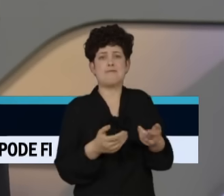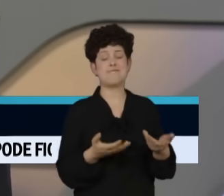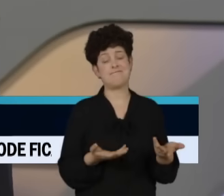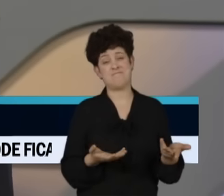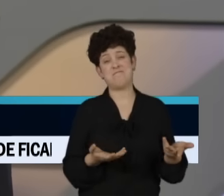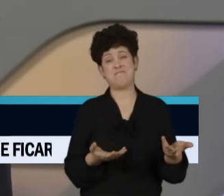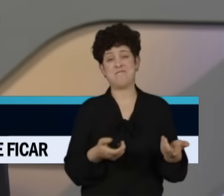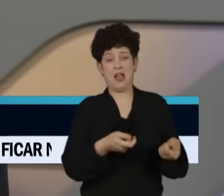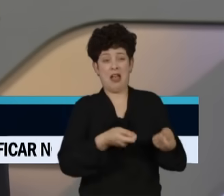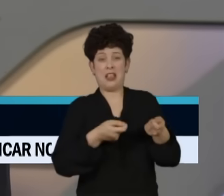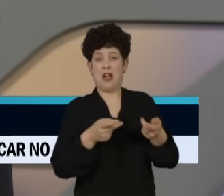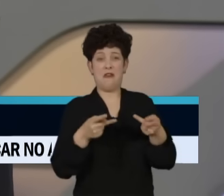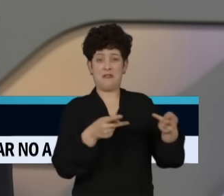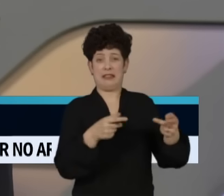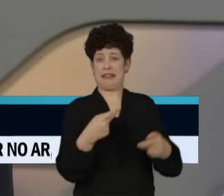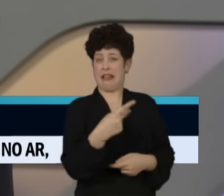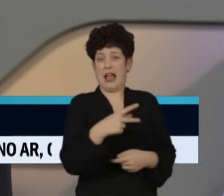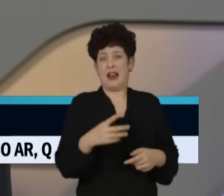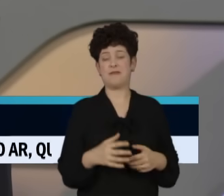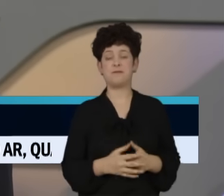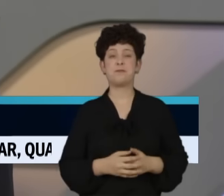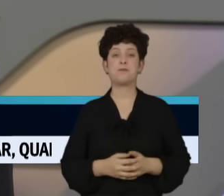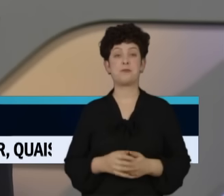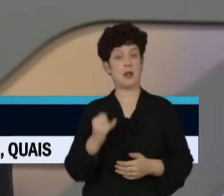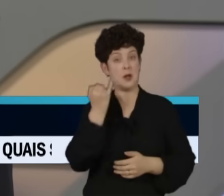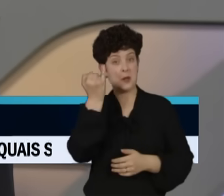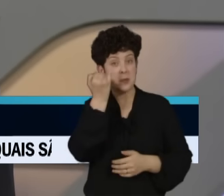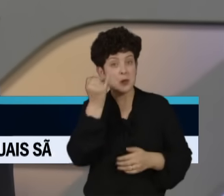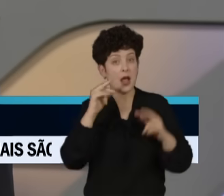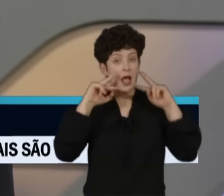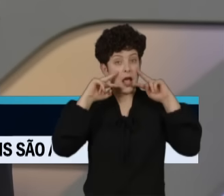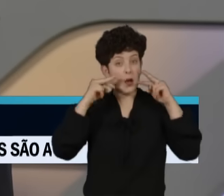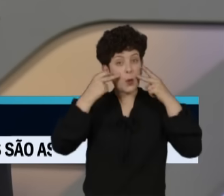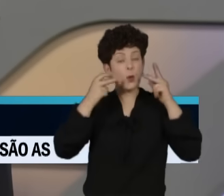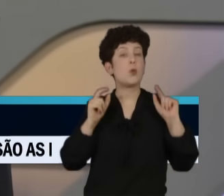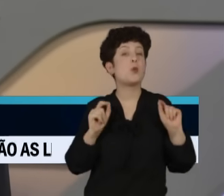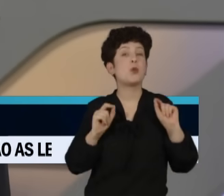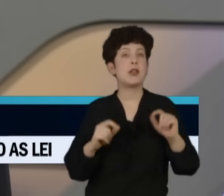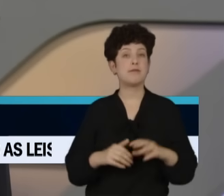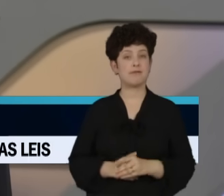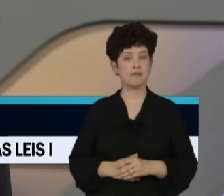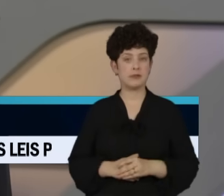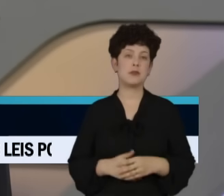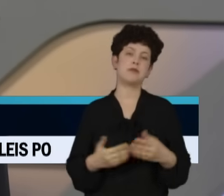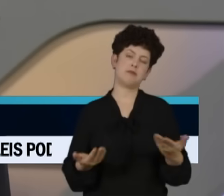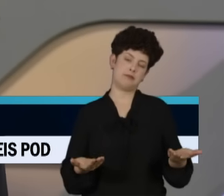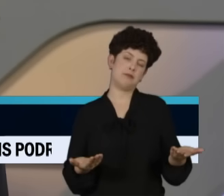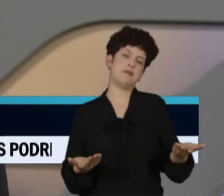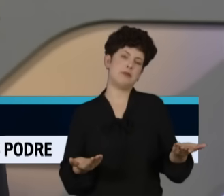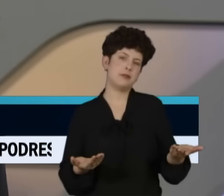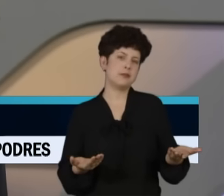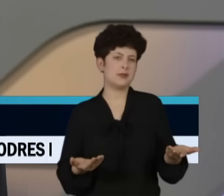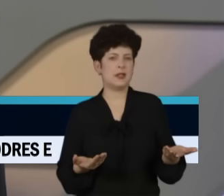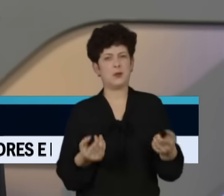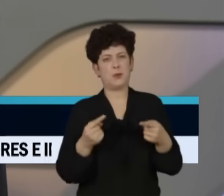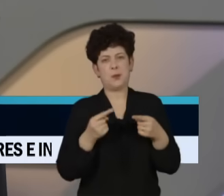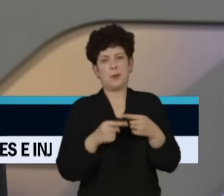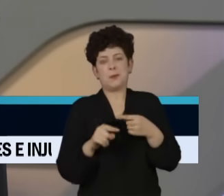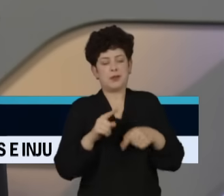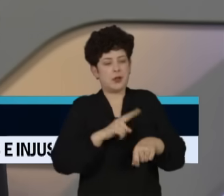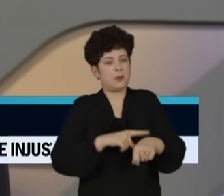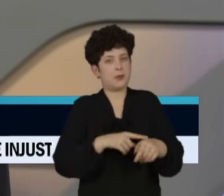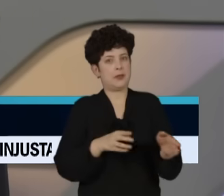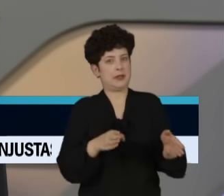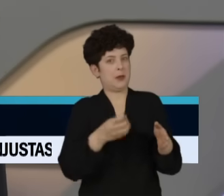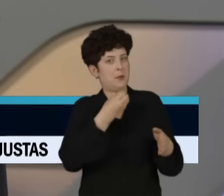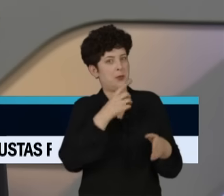que eh embora importante, é bom que se reconheça, eh a gente tem que convir que é inoportuna, o momento não